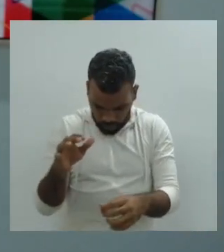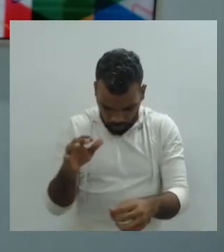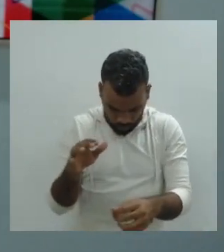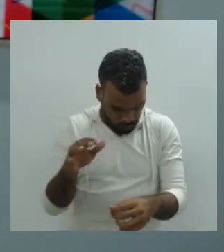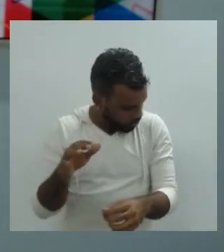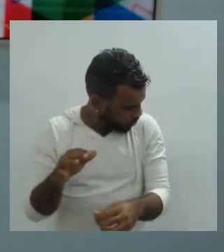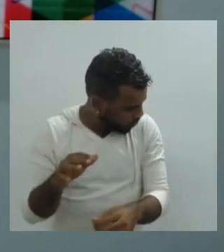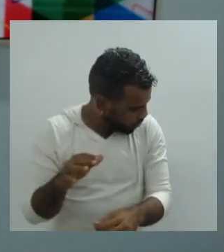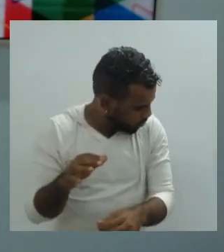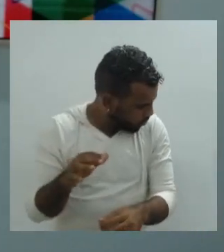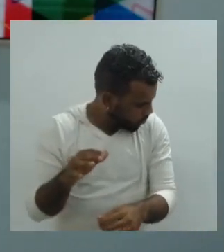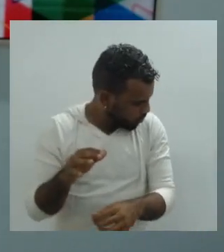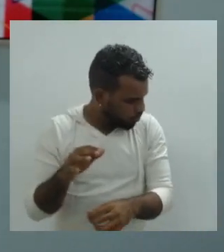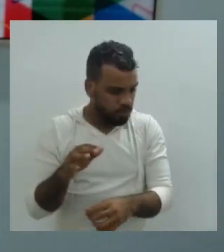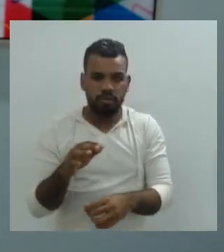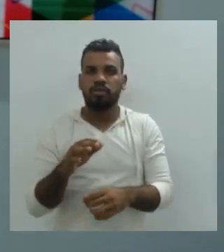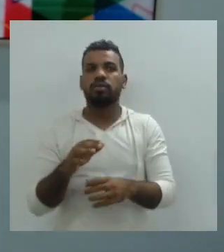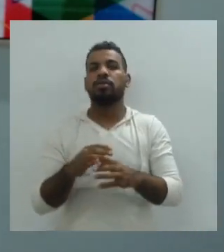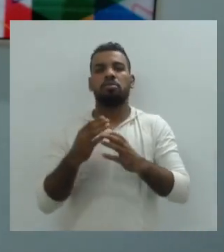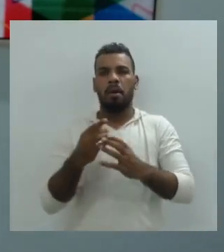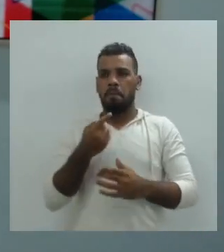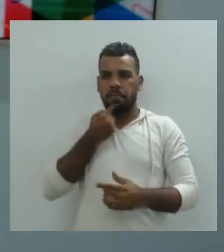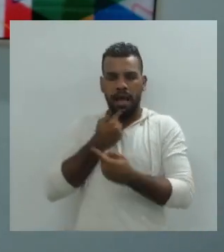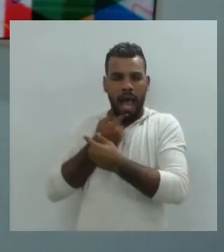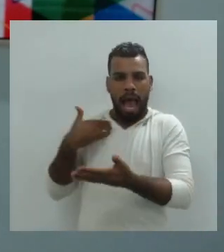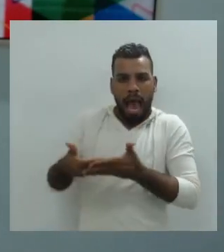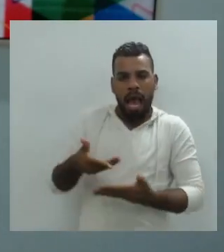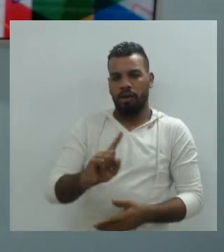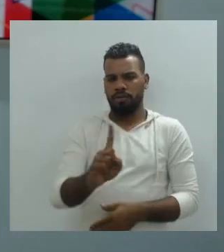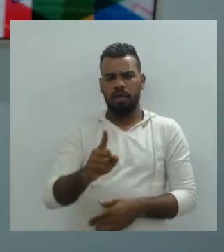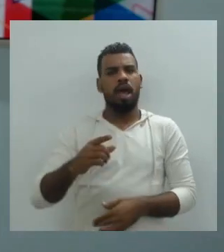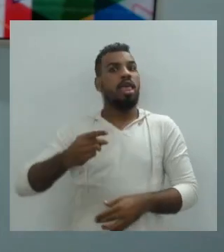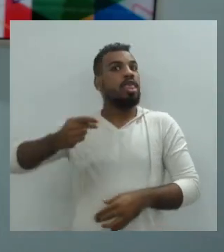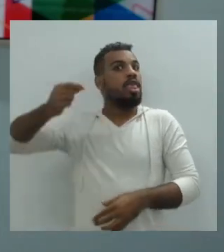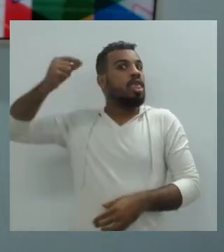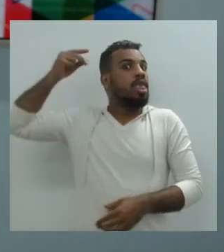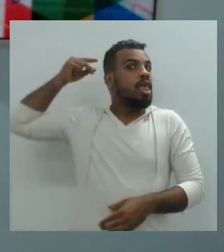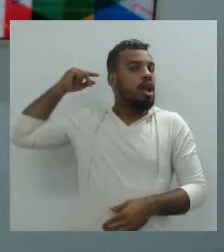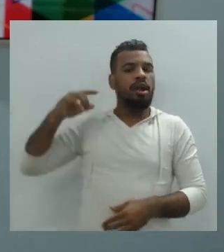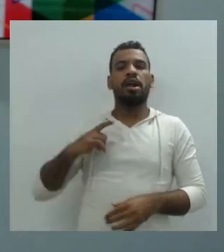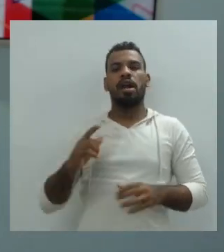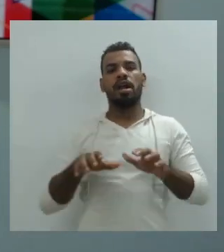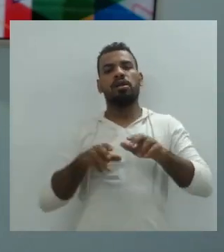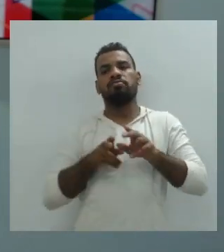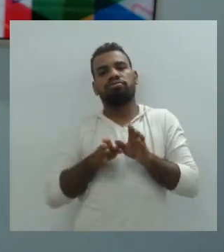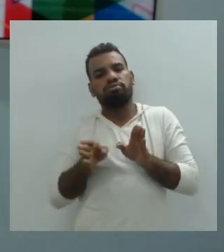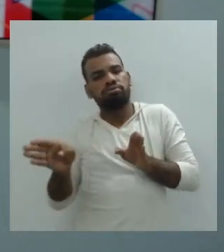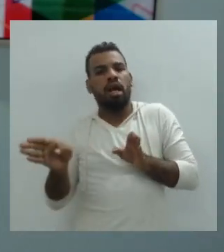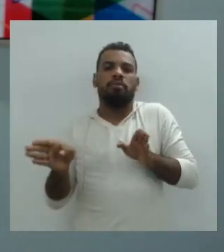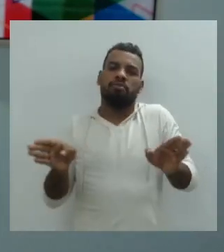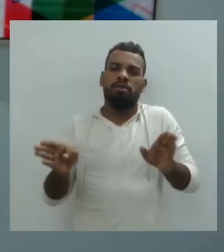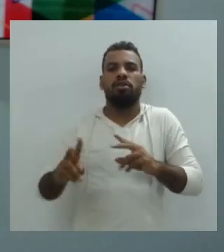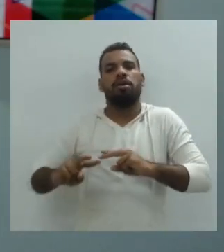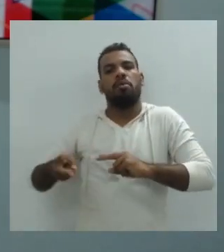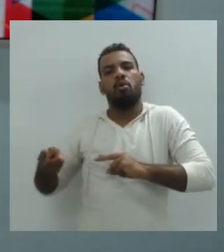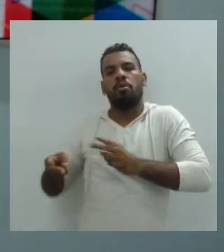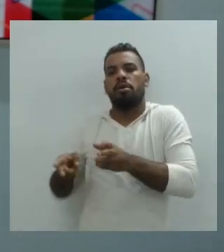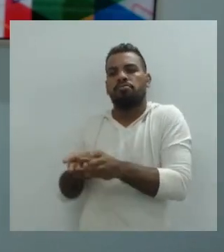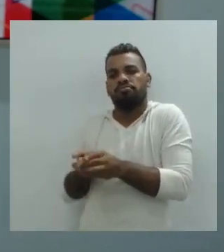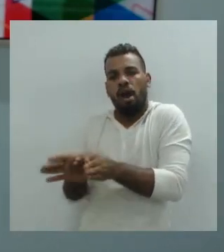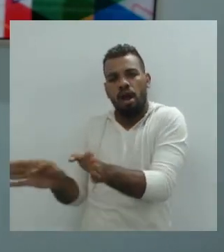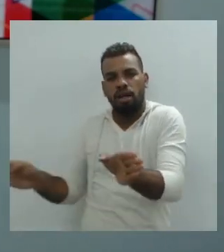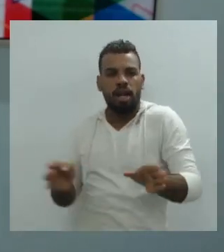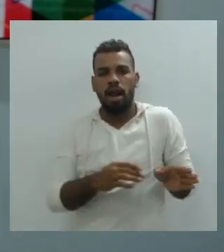muito tempo se passando e o homem vai se separando, assim como a linhagem dos primatas.